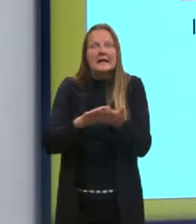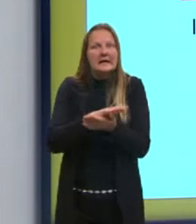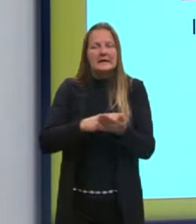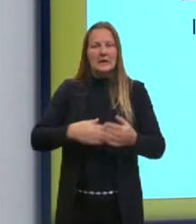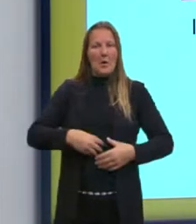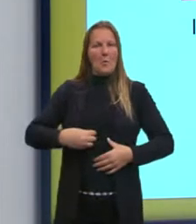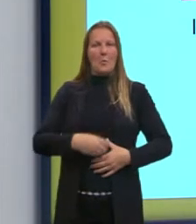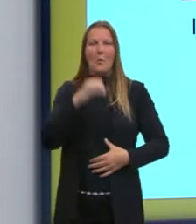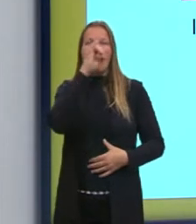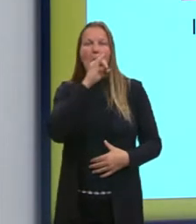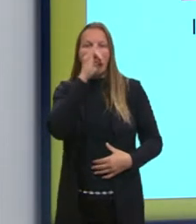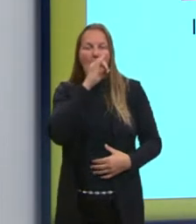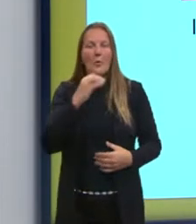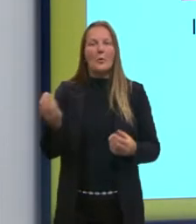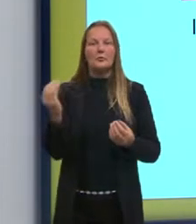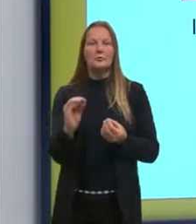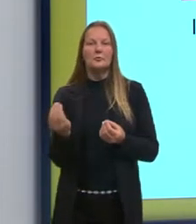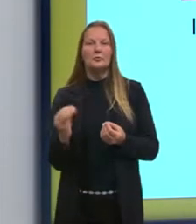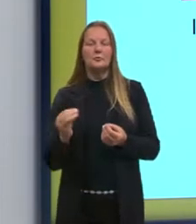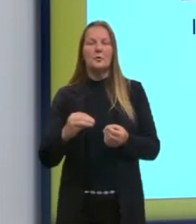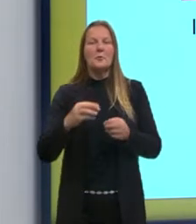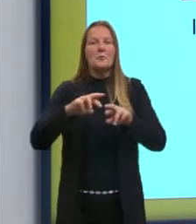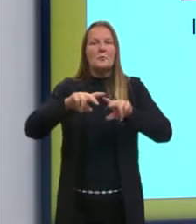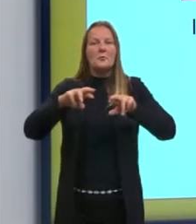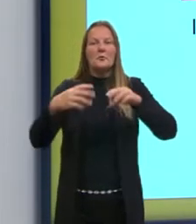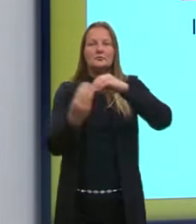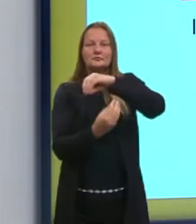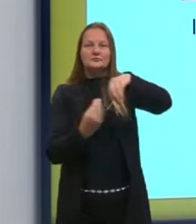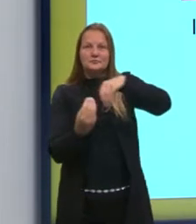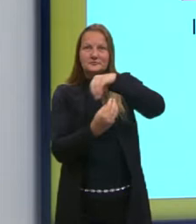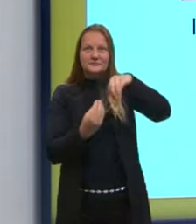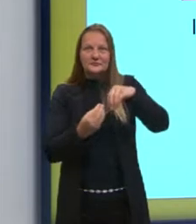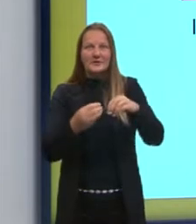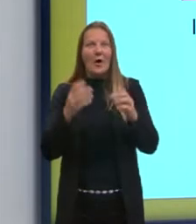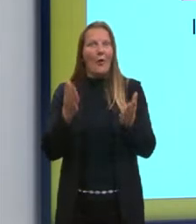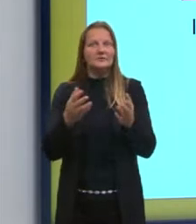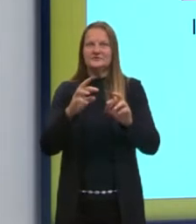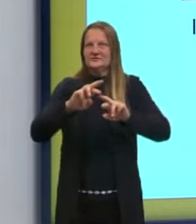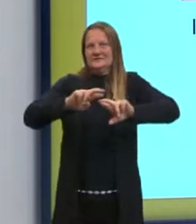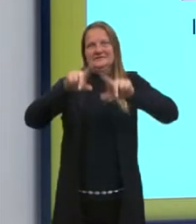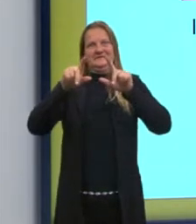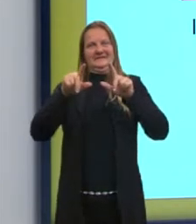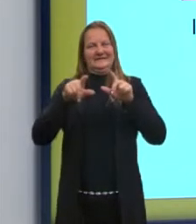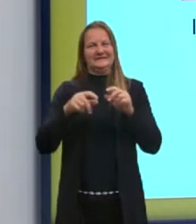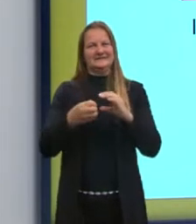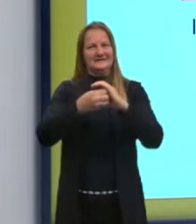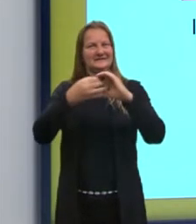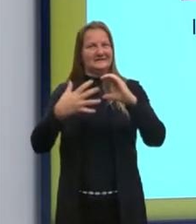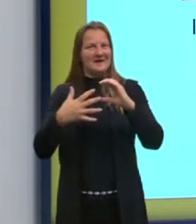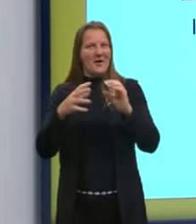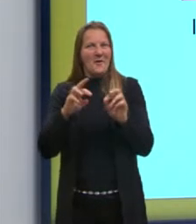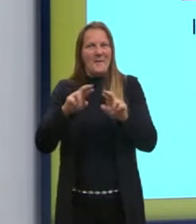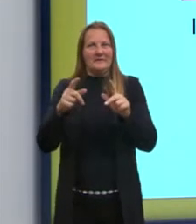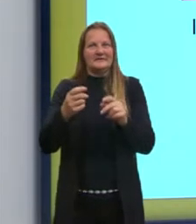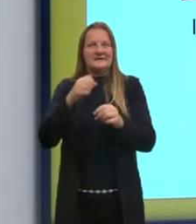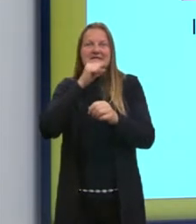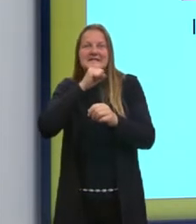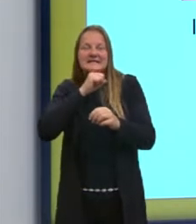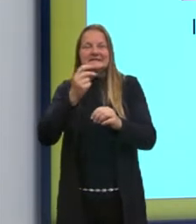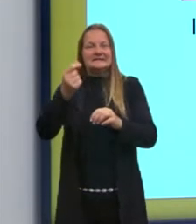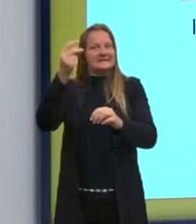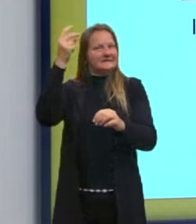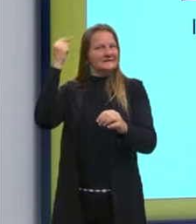estômago de porco nesse monte de ingredientes específicos e um pouco